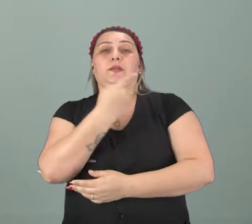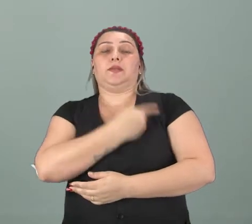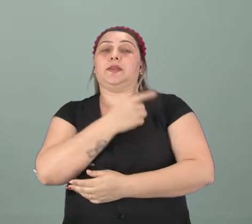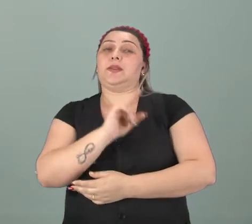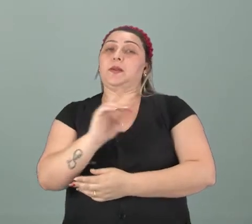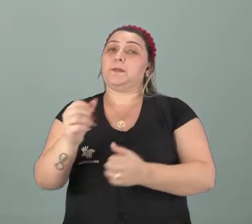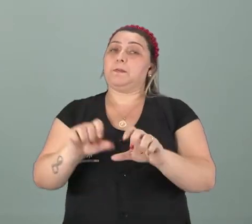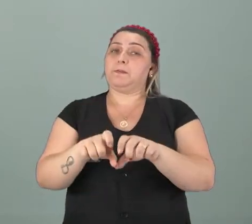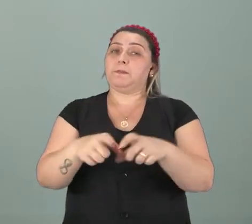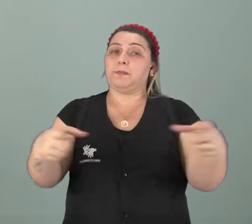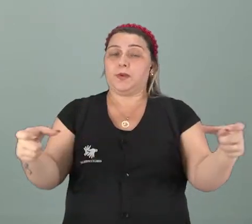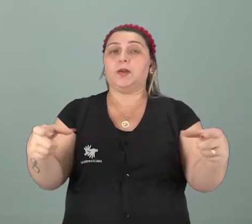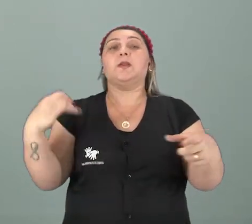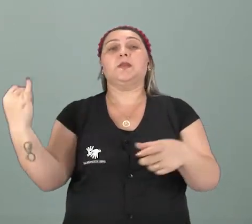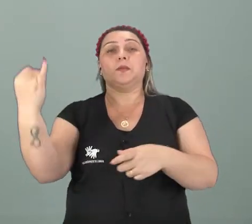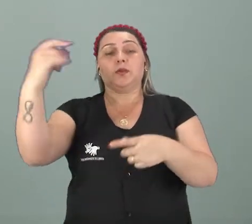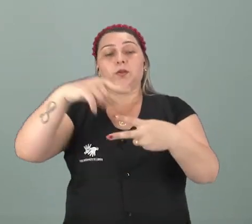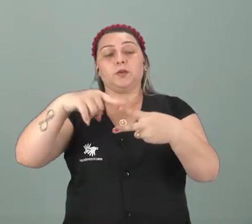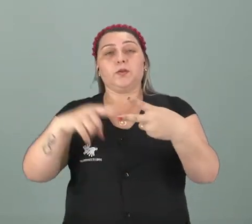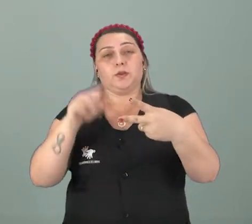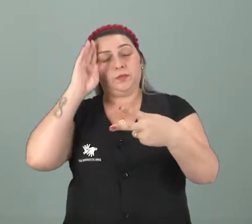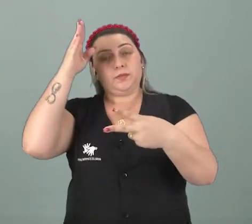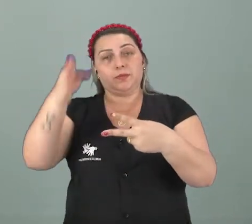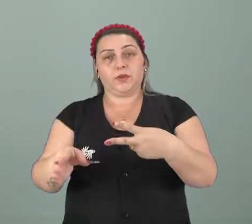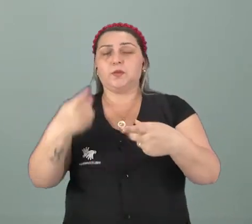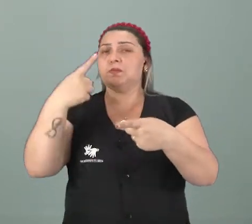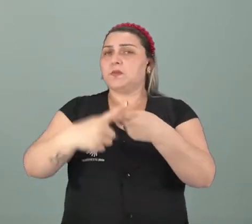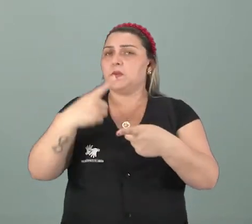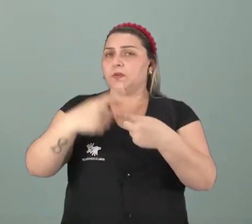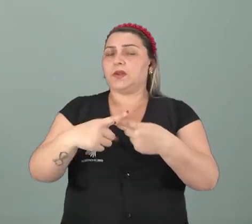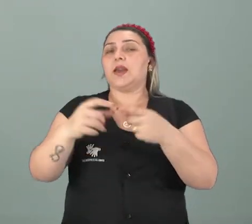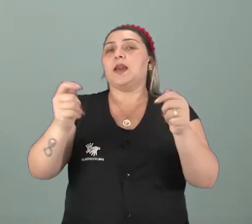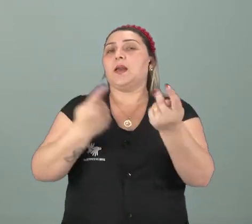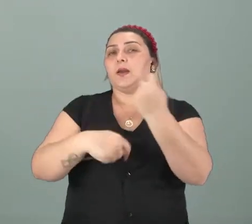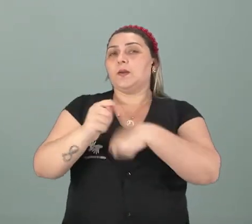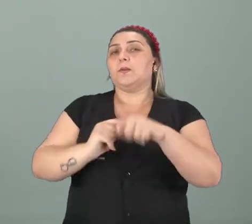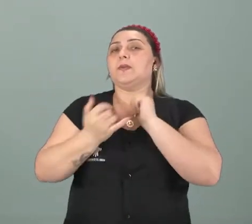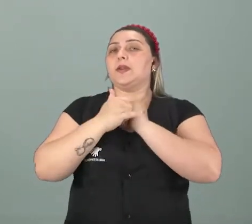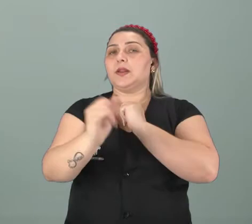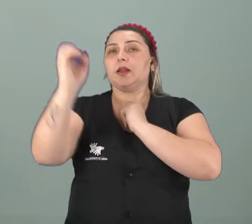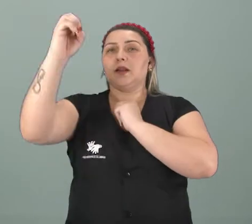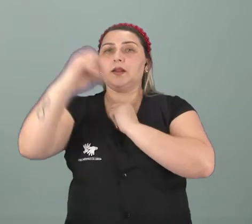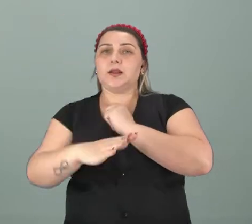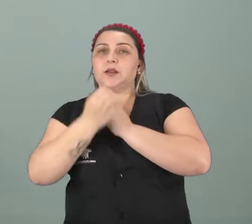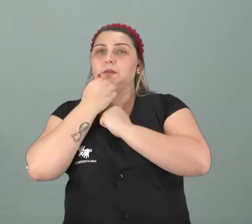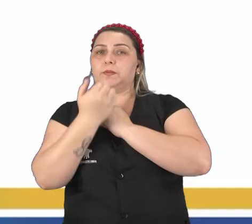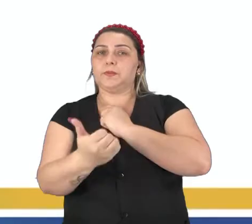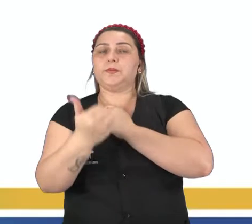cada vez maior. Tá? Então, são os dois motivos principais do porquê economizar energia elétrica, tá bom?